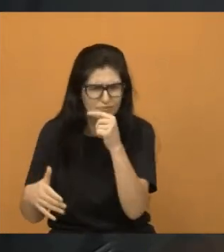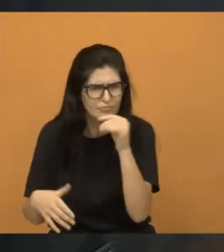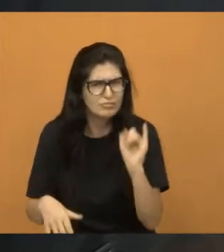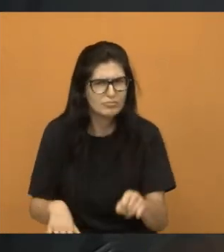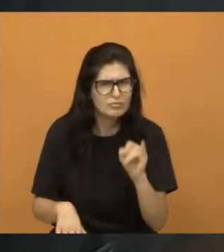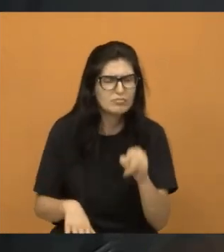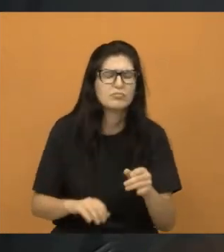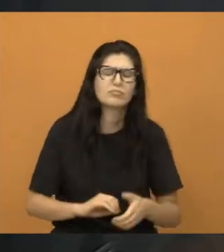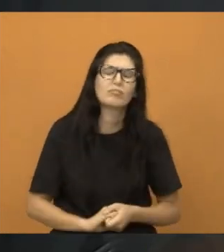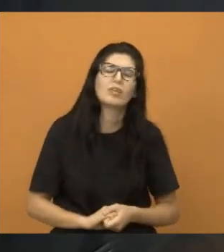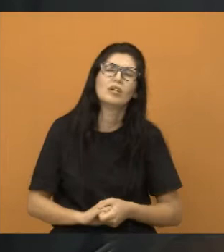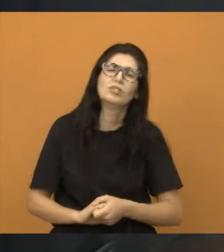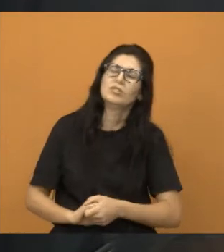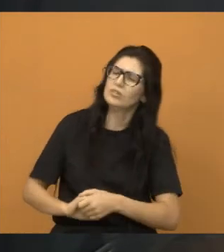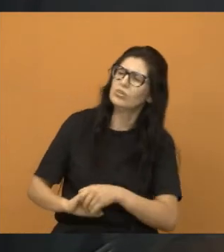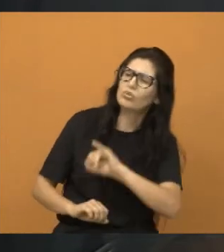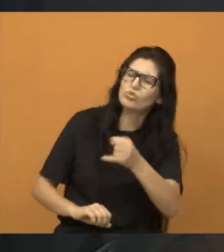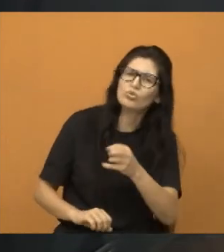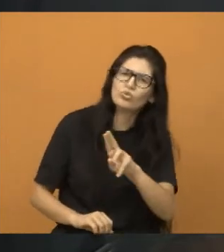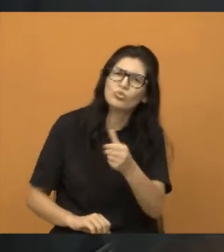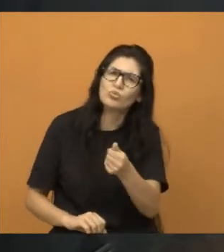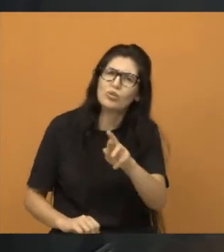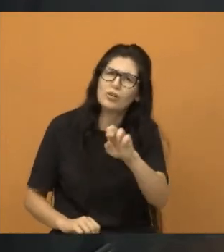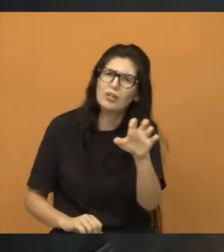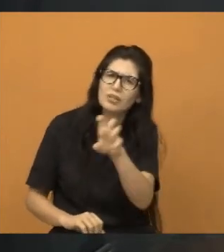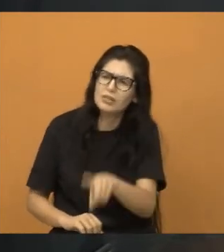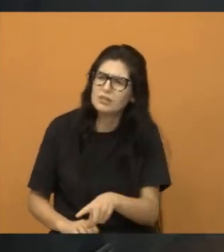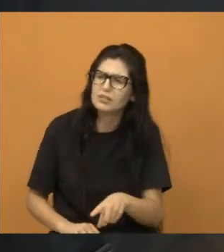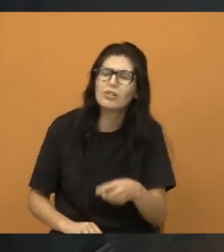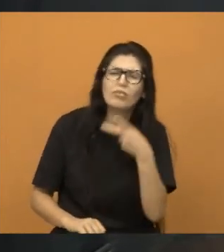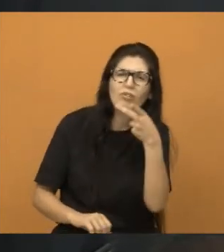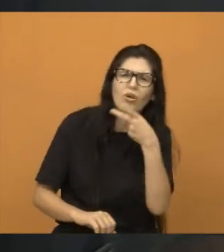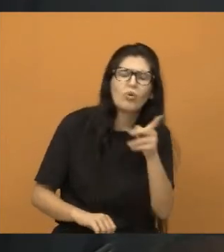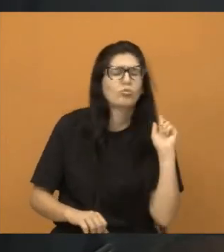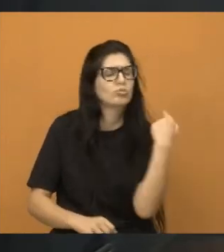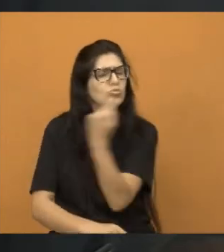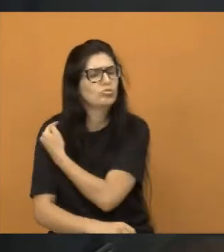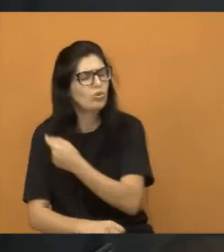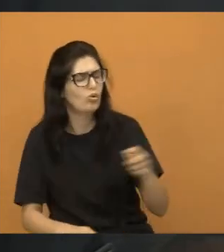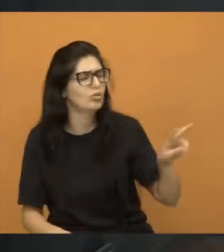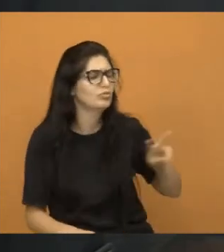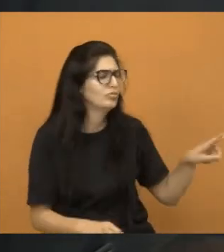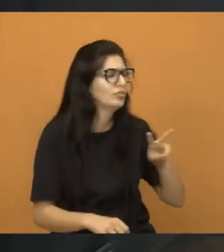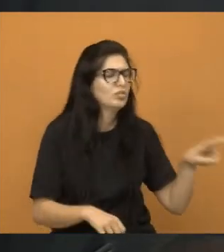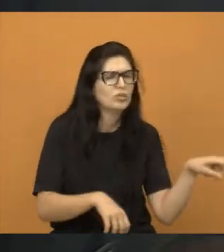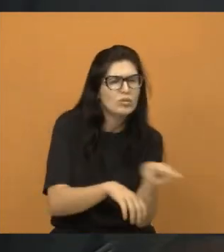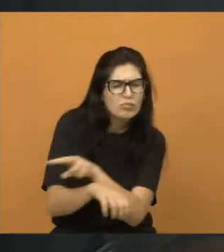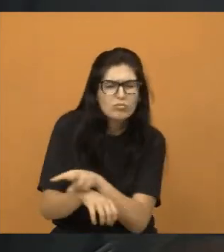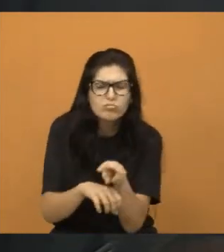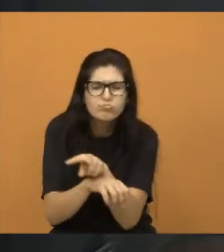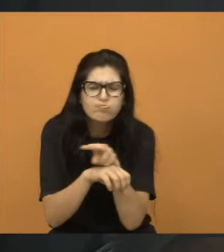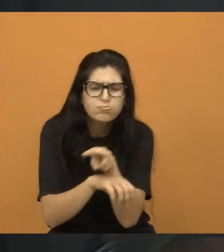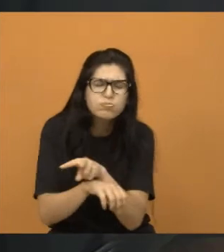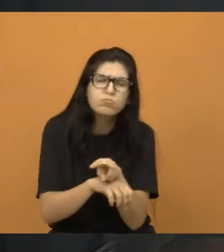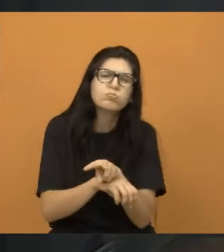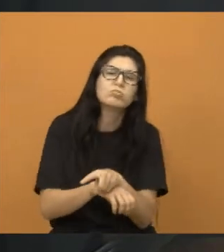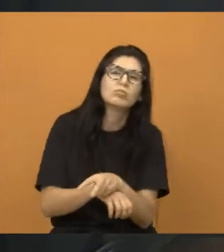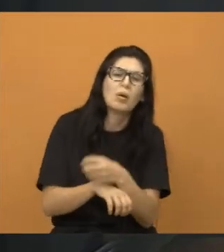bem diz Juarez, nós somos vereadores e temos que fiscalizar se está funcionando ou